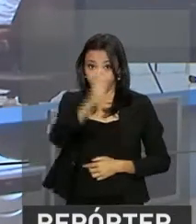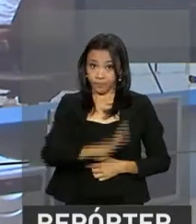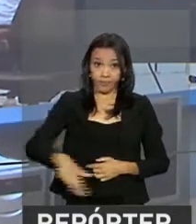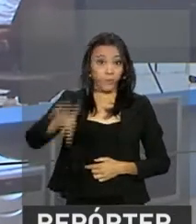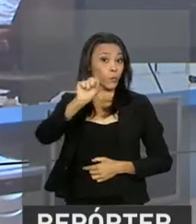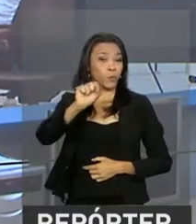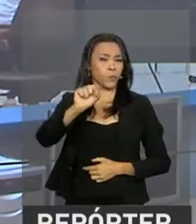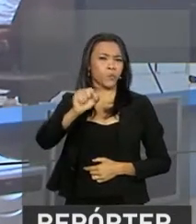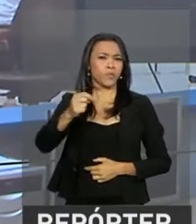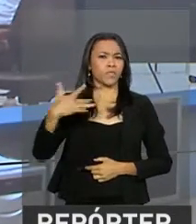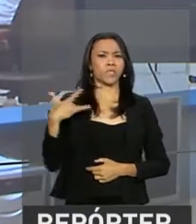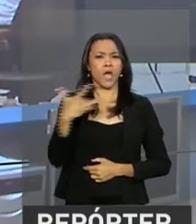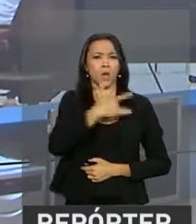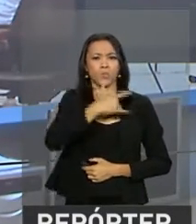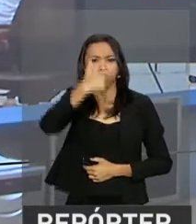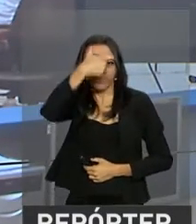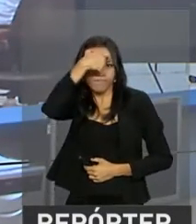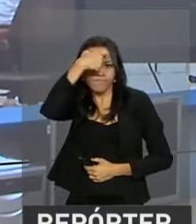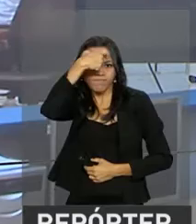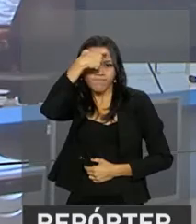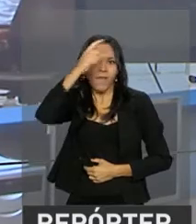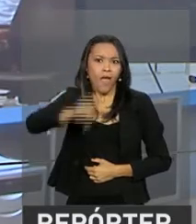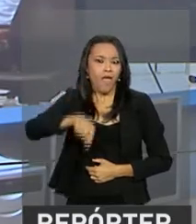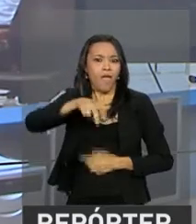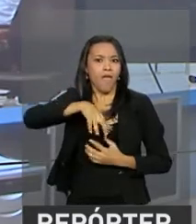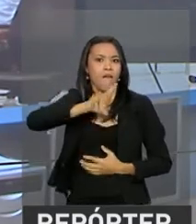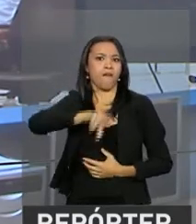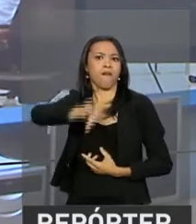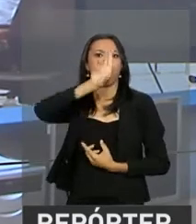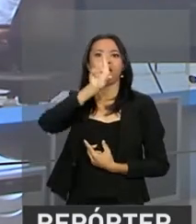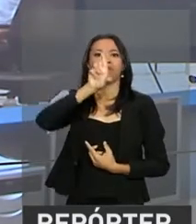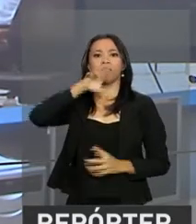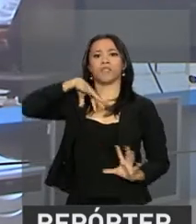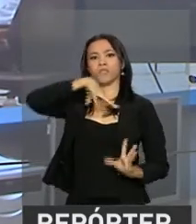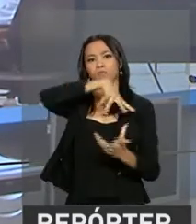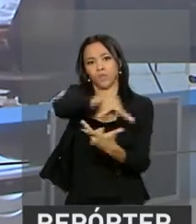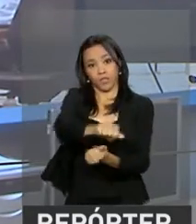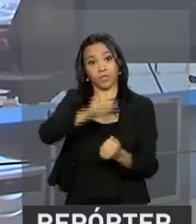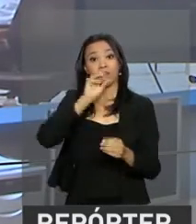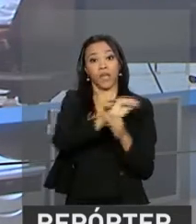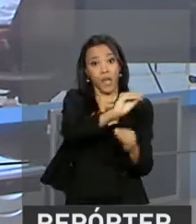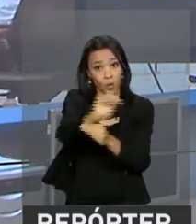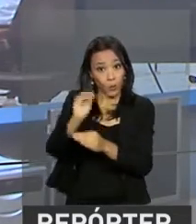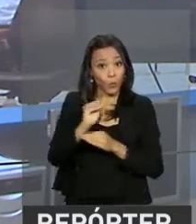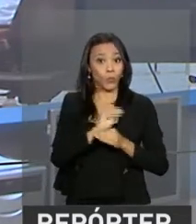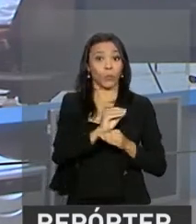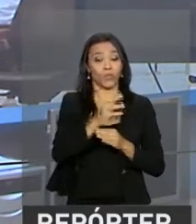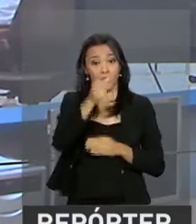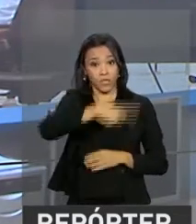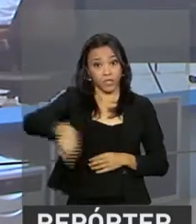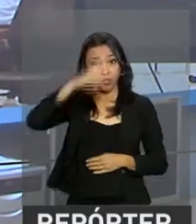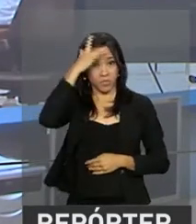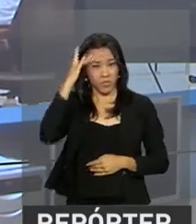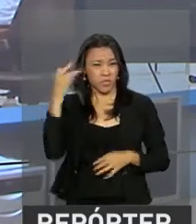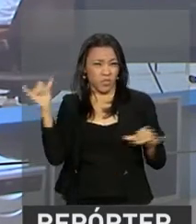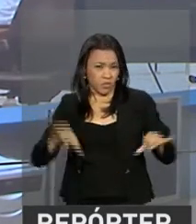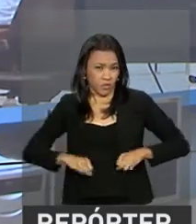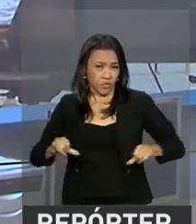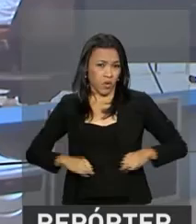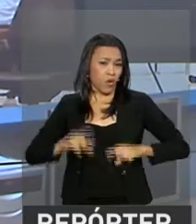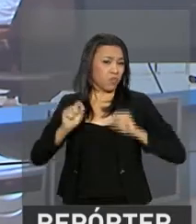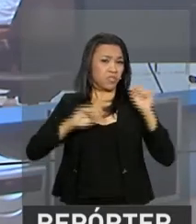Mental do Sistema Único de Saúde é referência internacional na assistência às pessoas com transtorno e sofrimentos